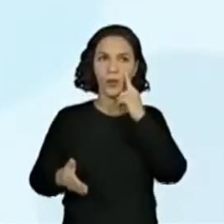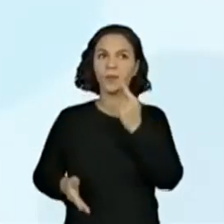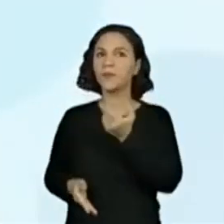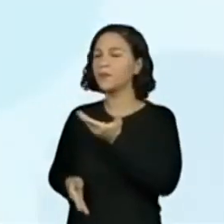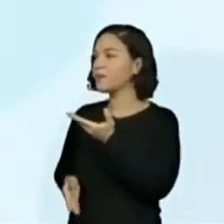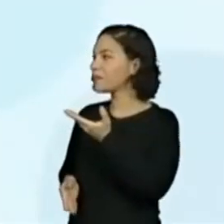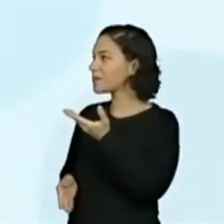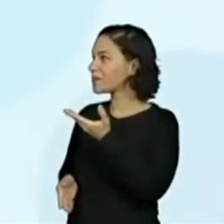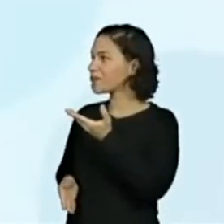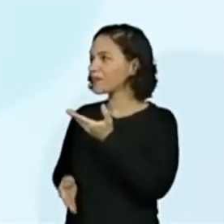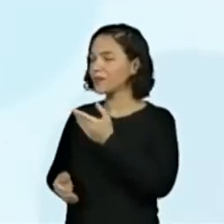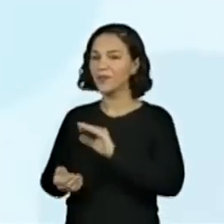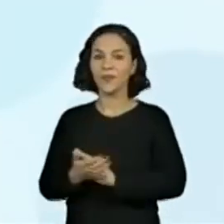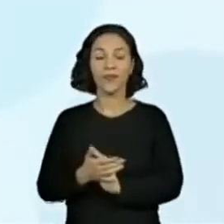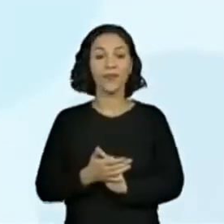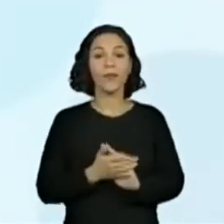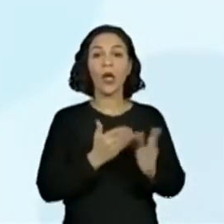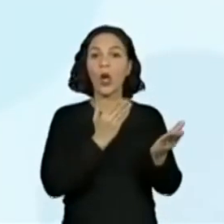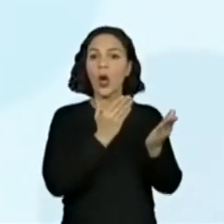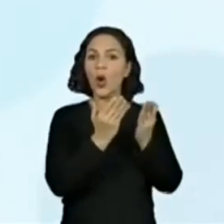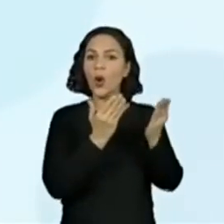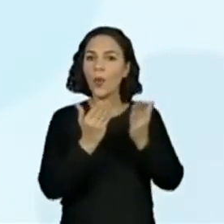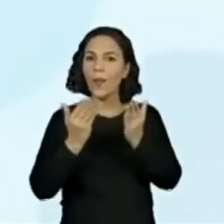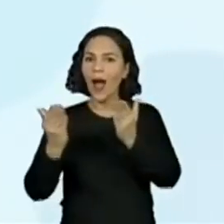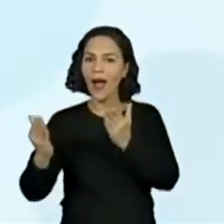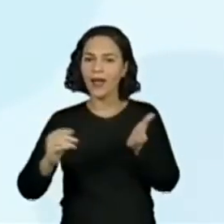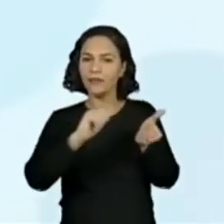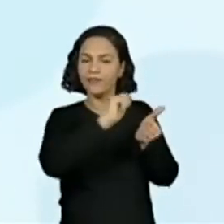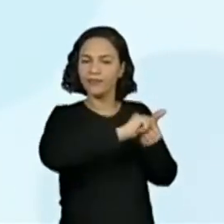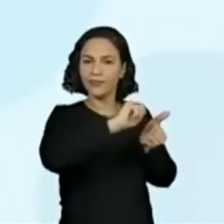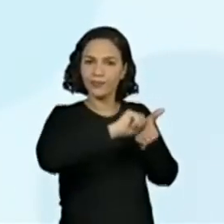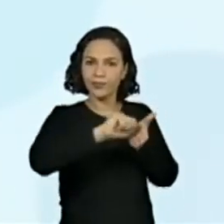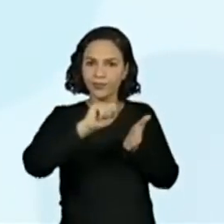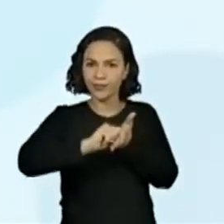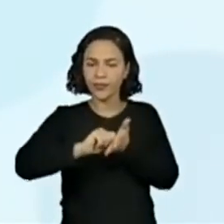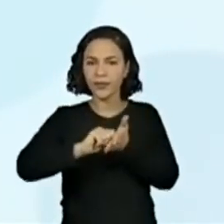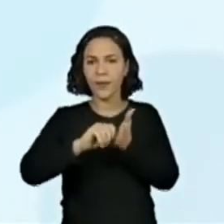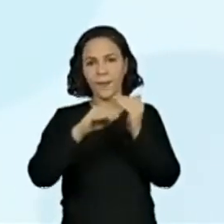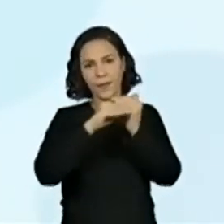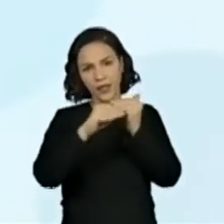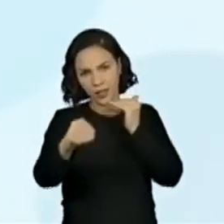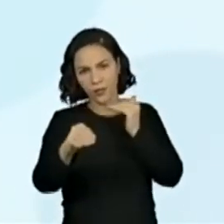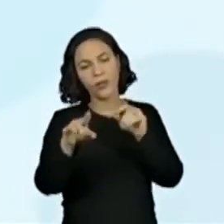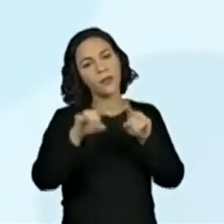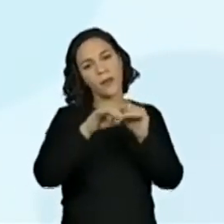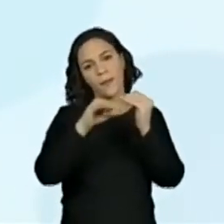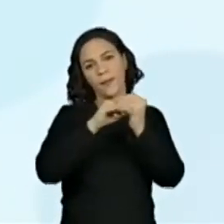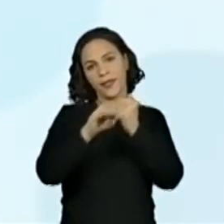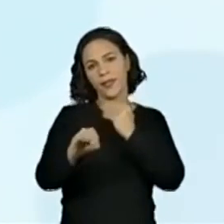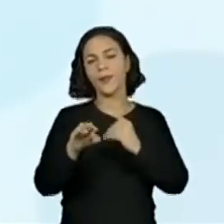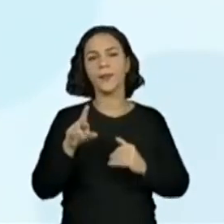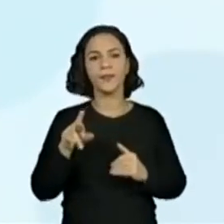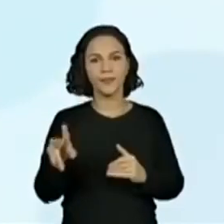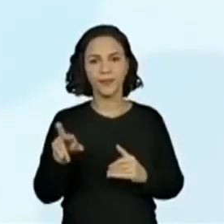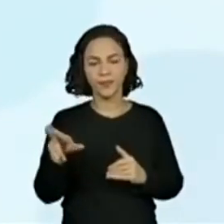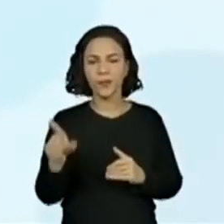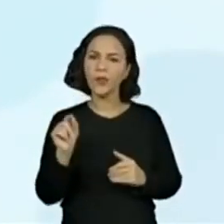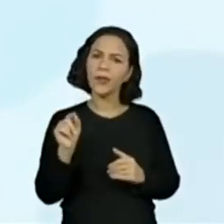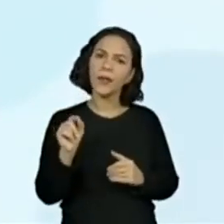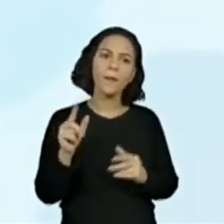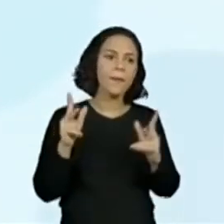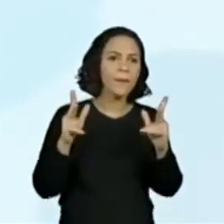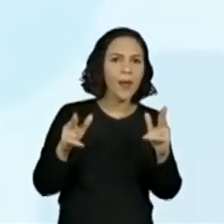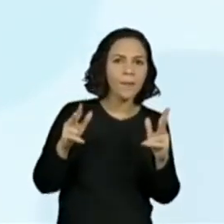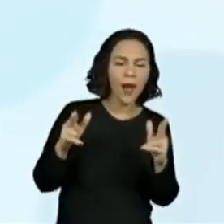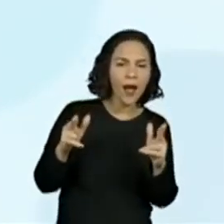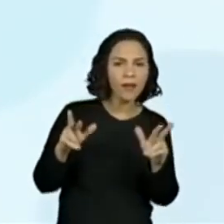Comparar escritas convencionais e não convencionais, observando semelhanças